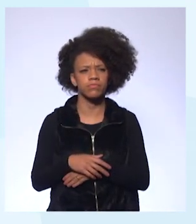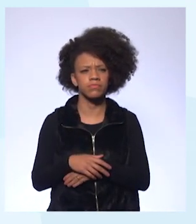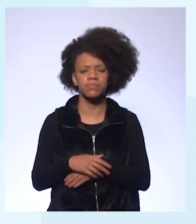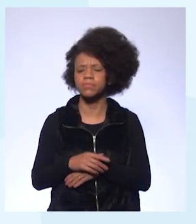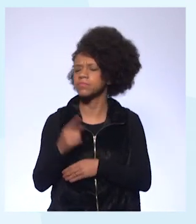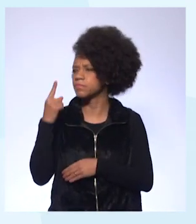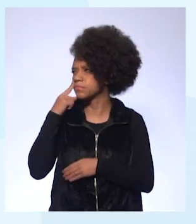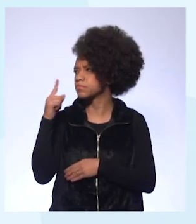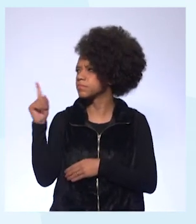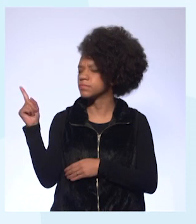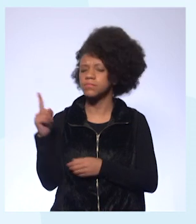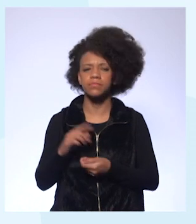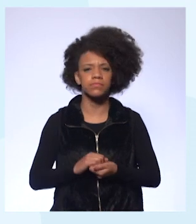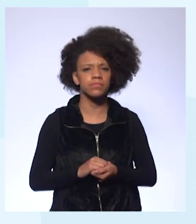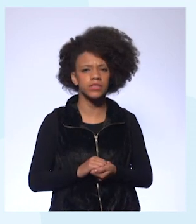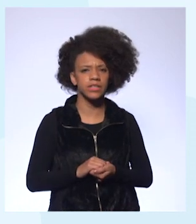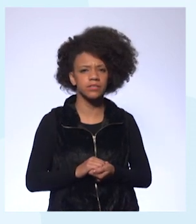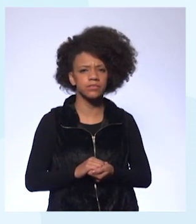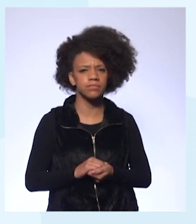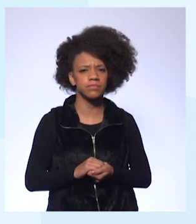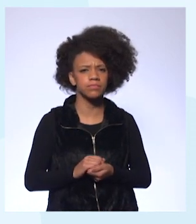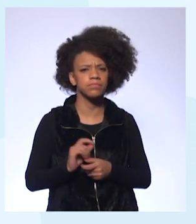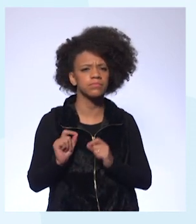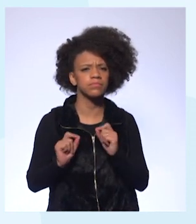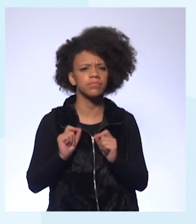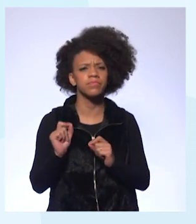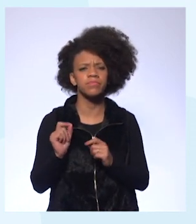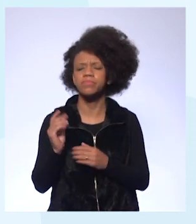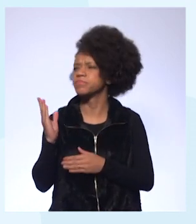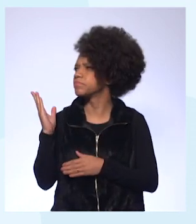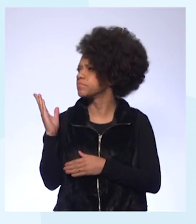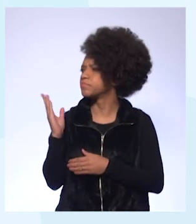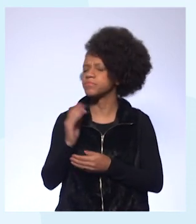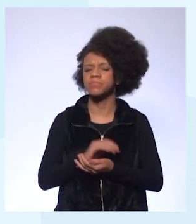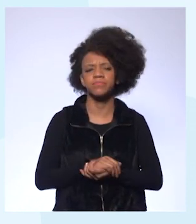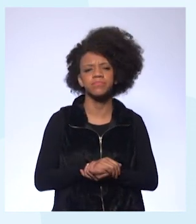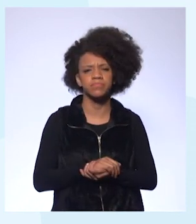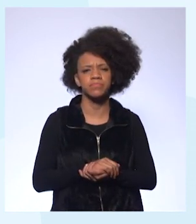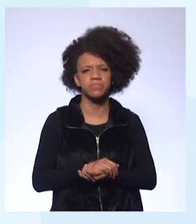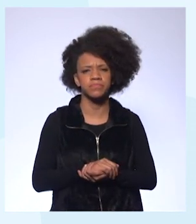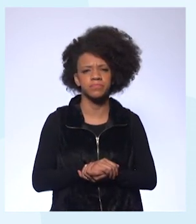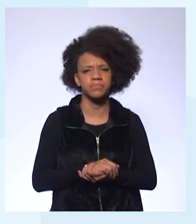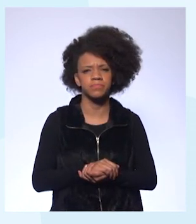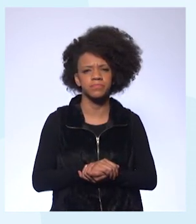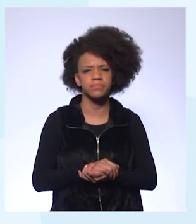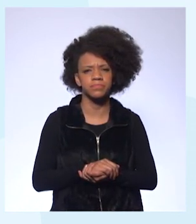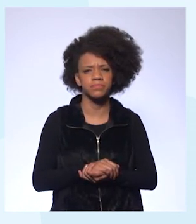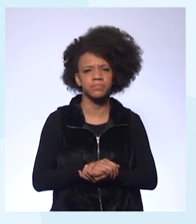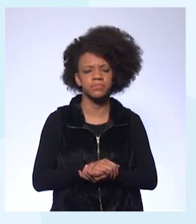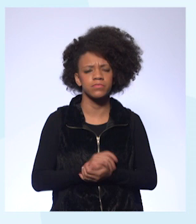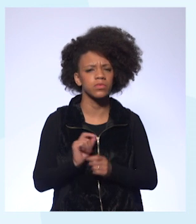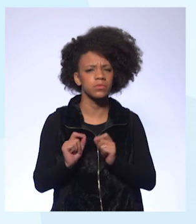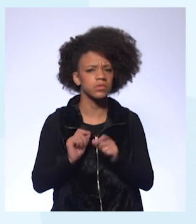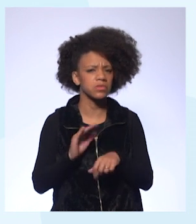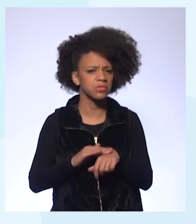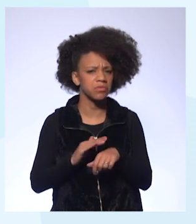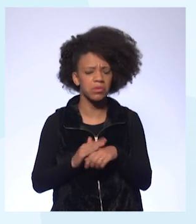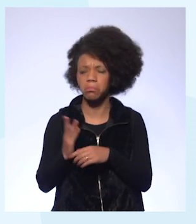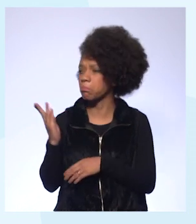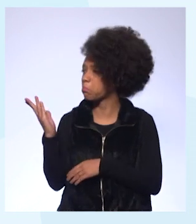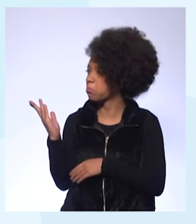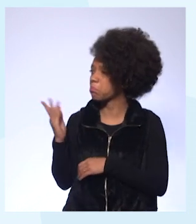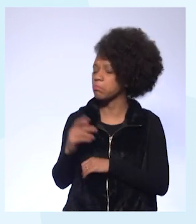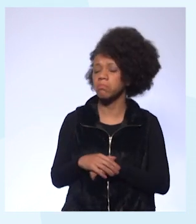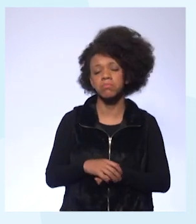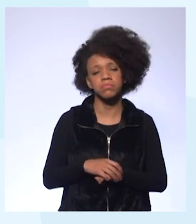o que o sol diz António que você faria se você veja essa imagem Antônia aí Rooms were very fast food Ranger